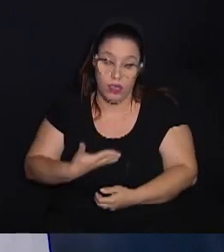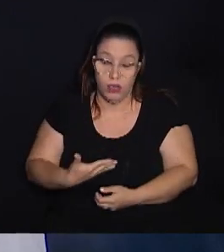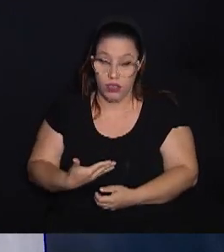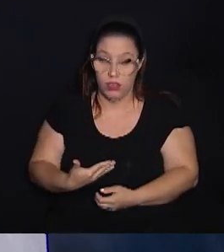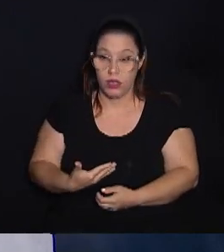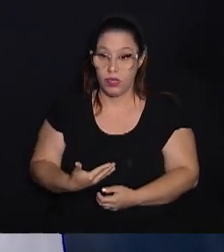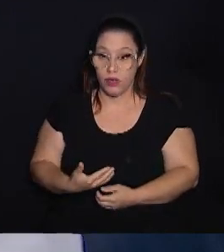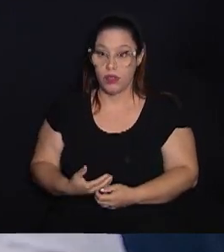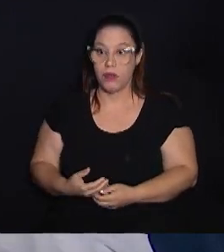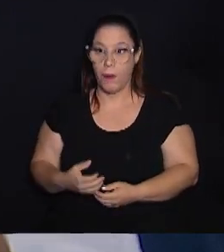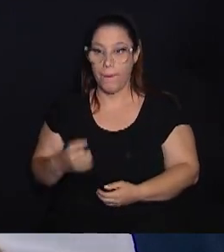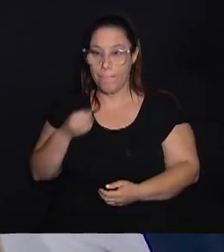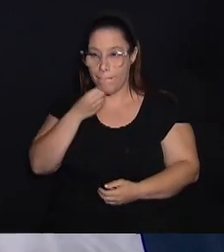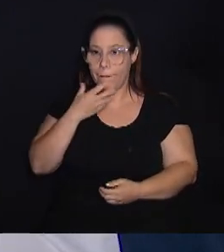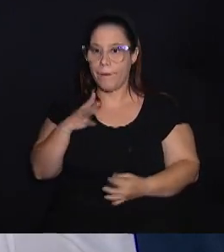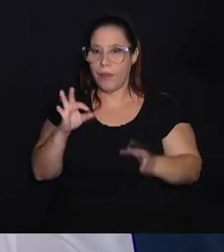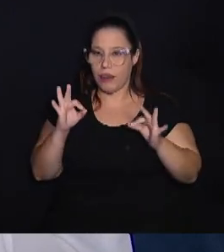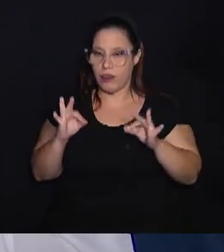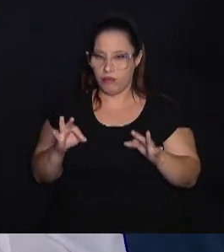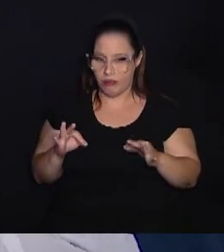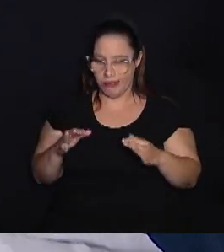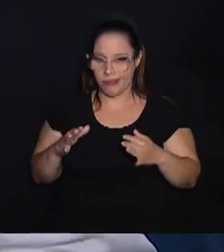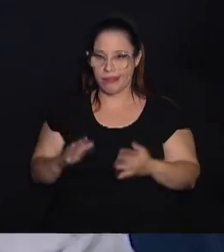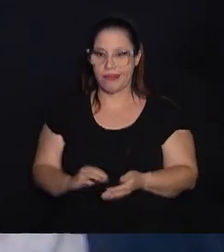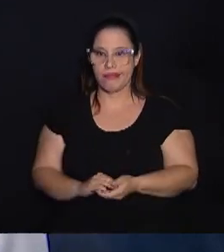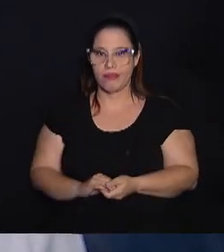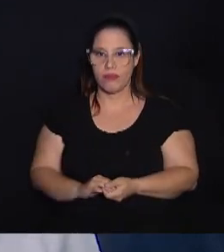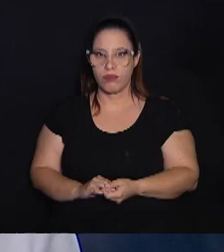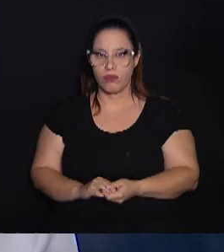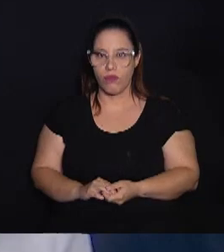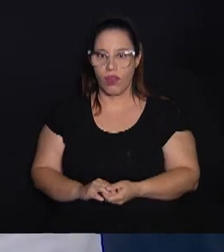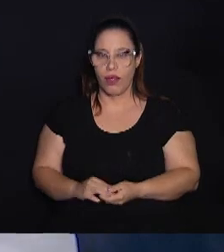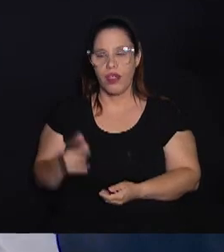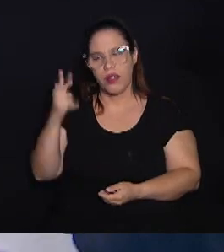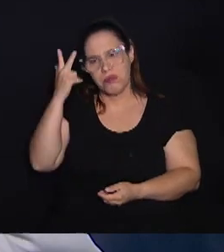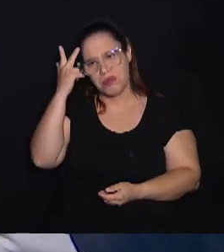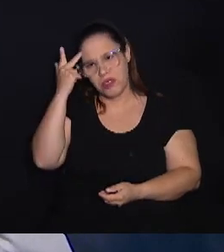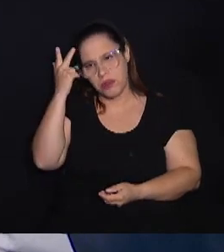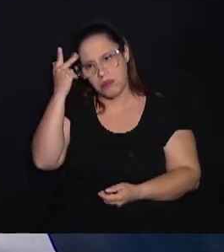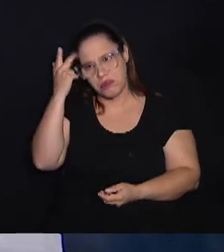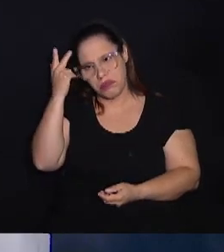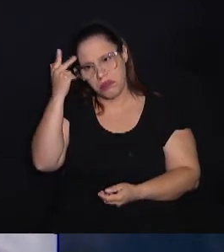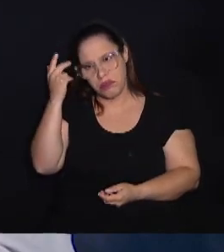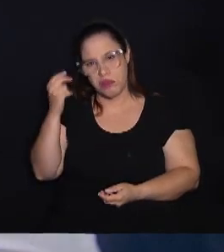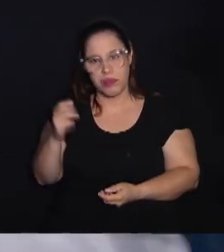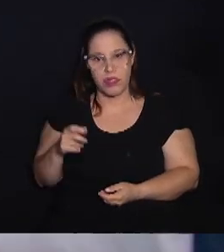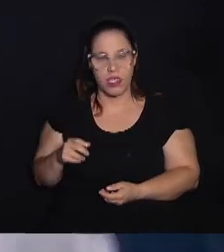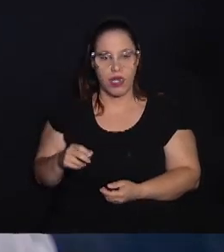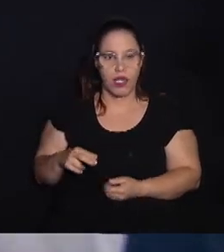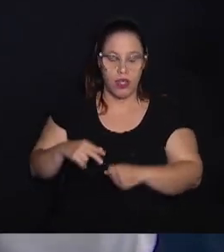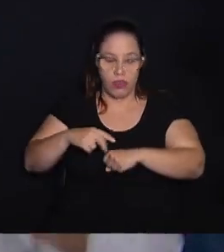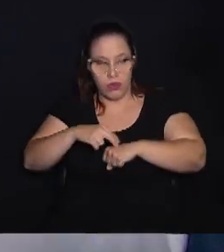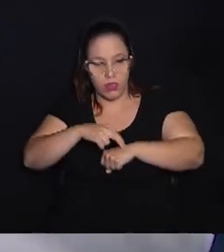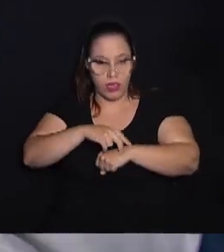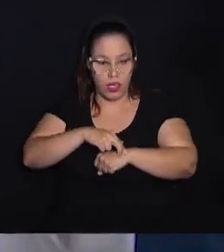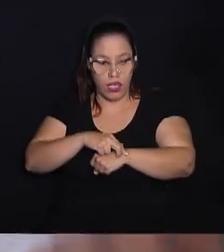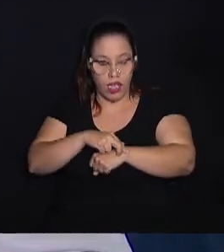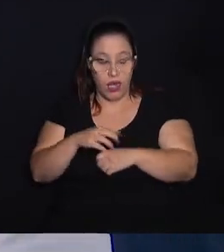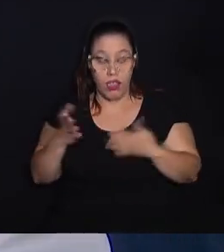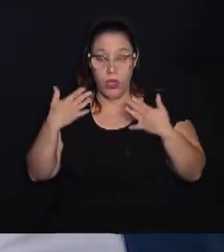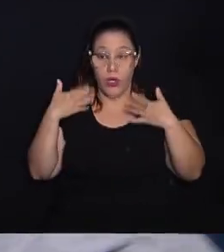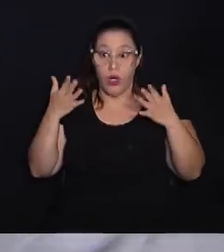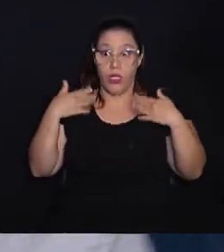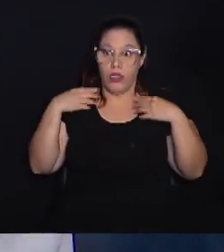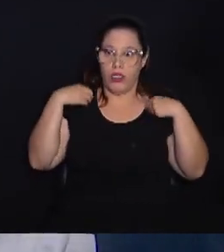seu organismo, né? Então sempre de uma maneira bem confortável, né? E é muito comum durante a prática você também ir se despindo, né?